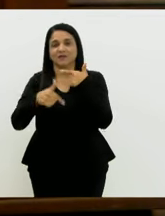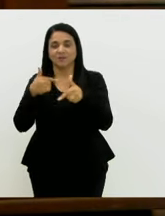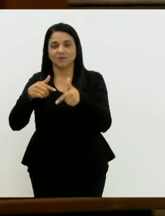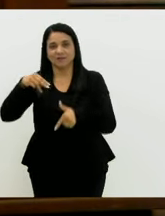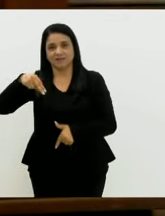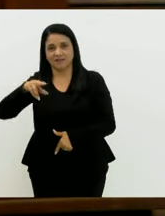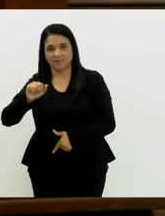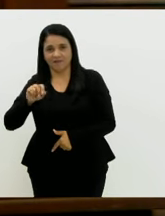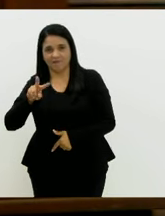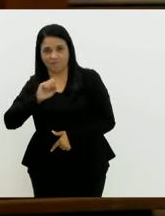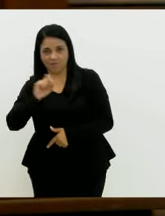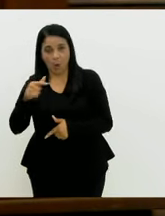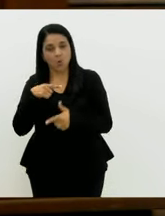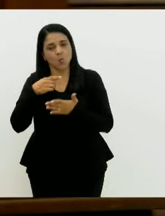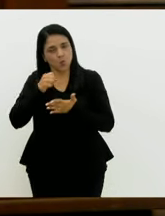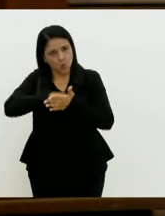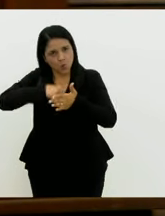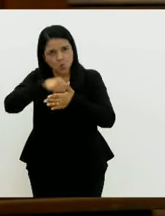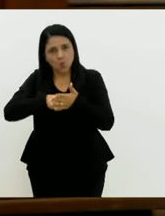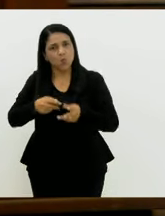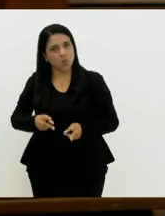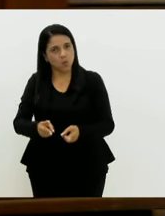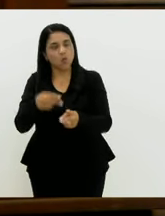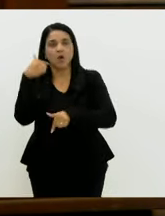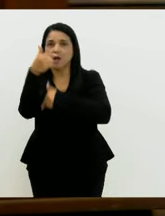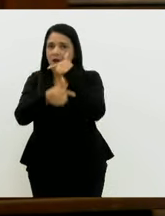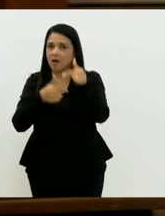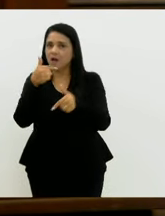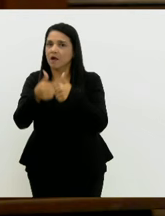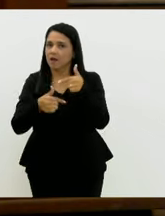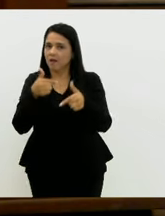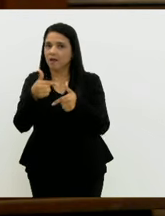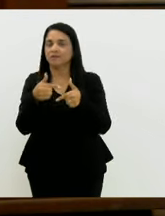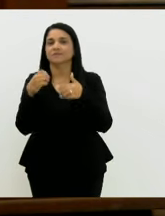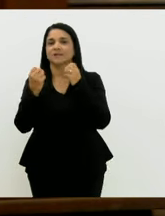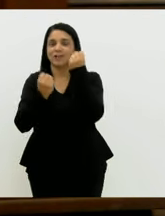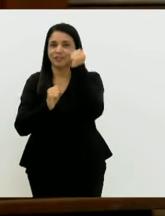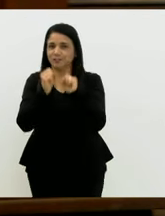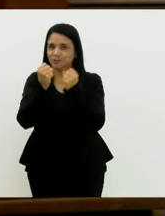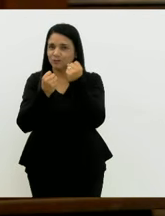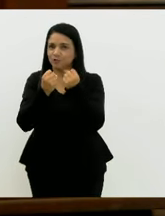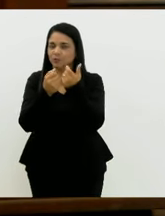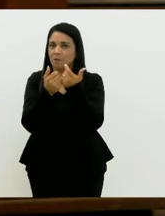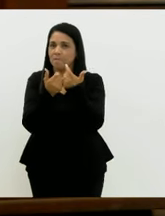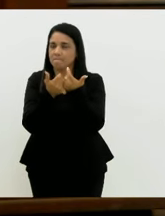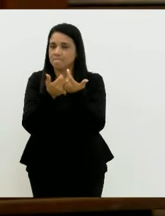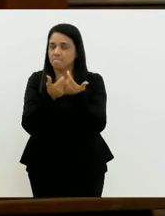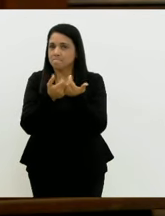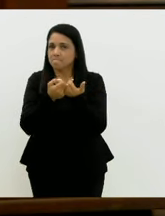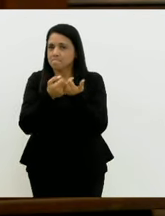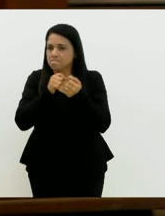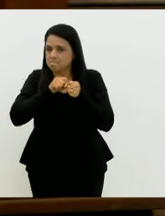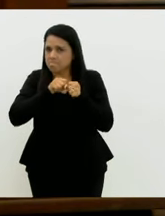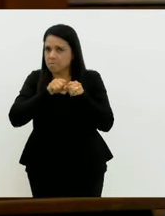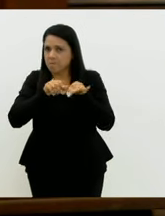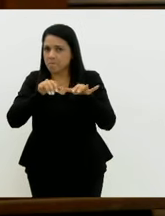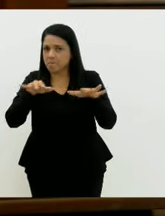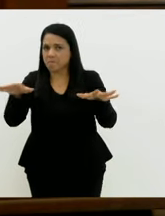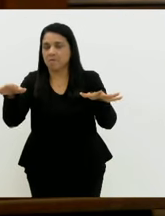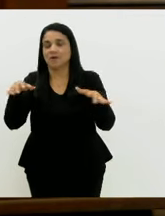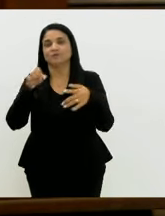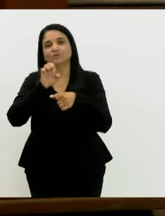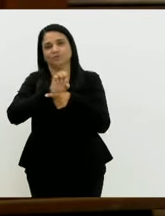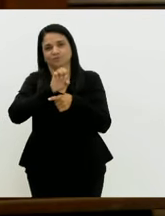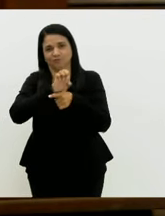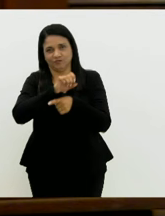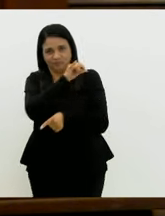nossa luta, o nosso trabalho, para que esta indústria cresça cada vez mais no nosso estado.